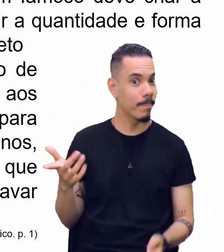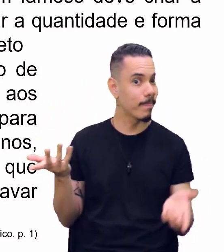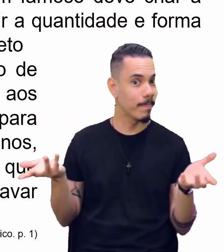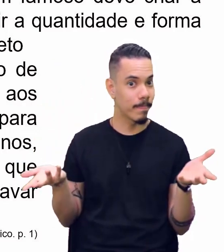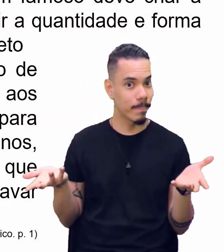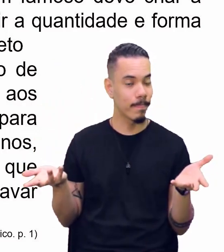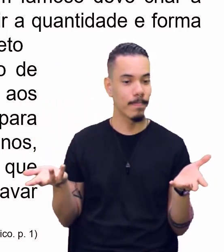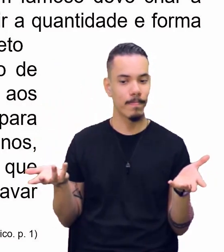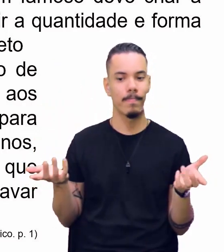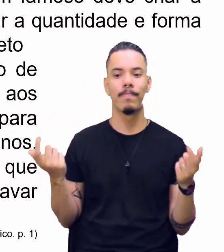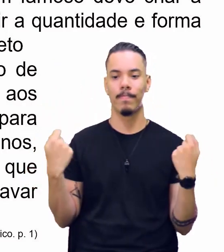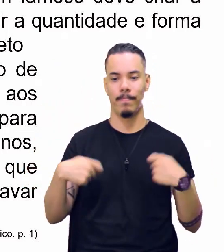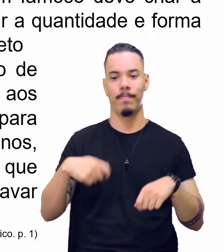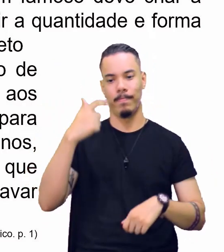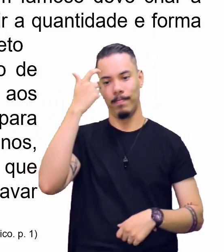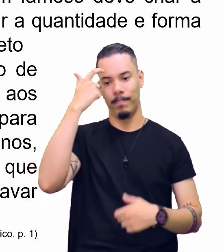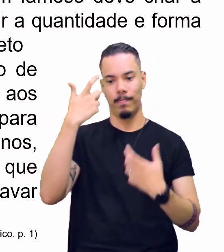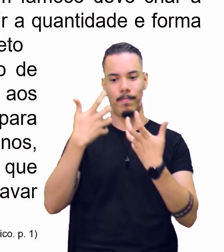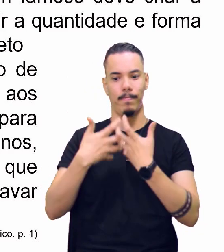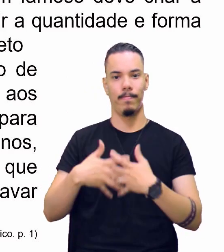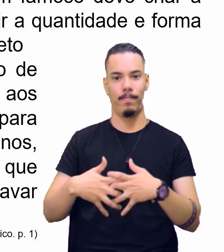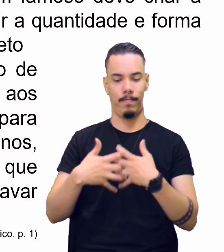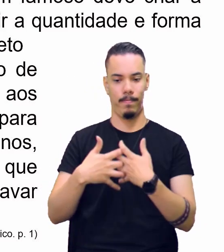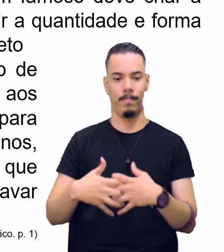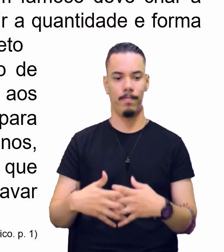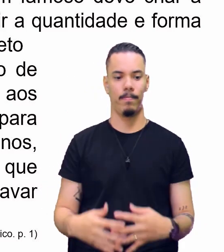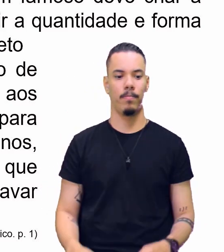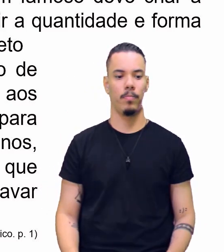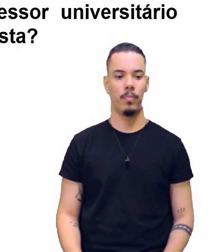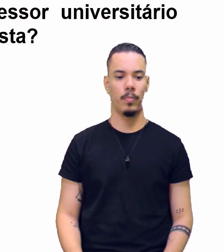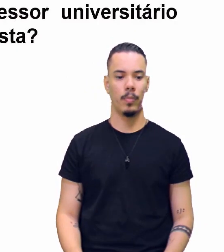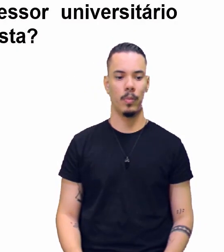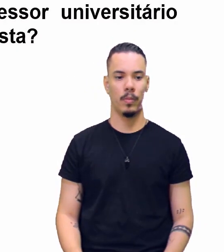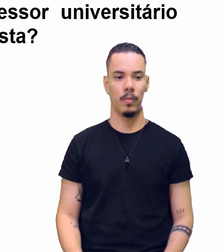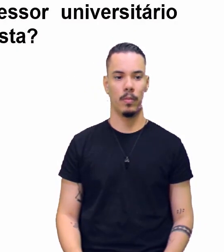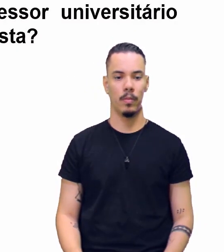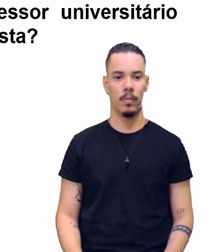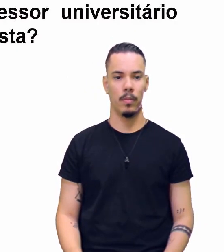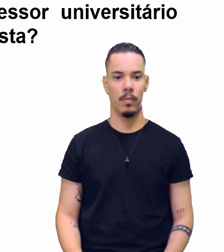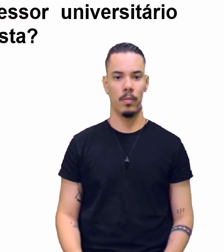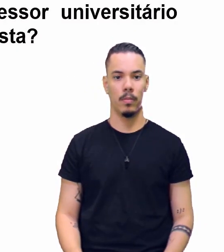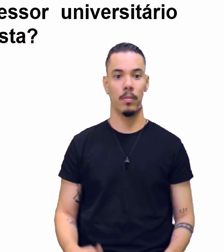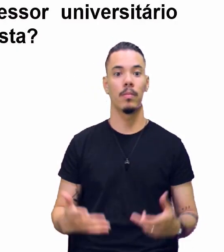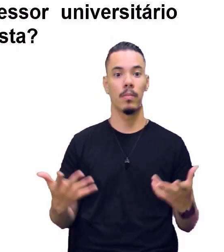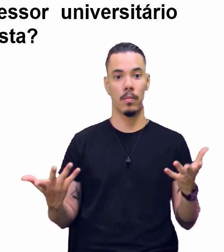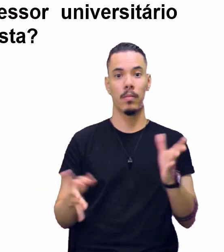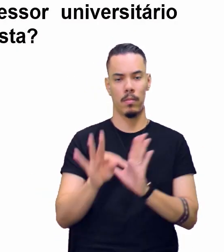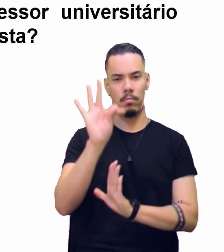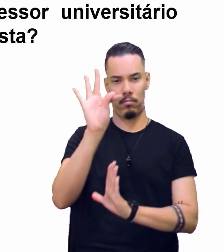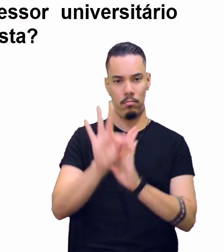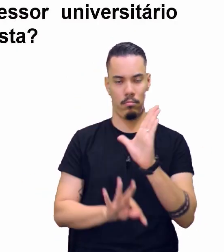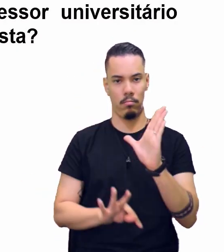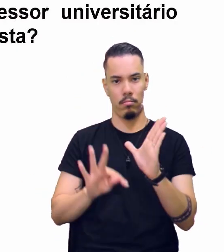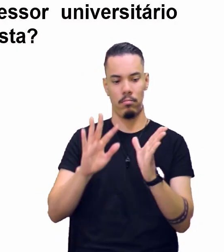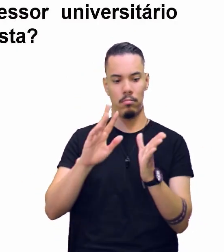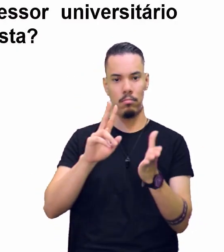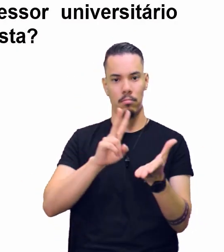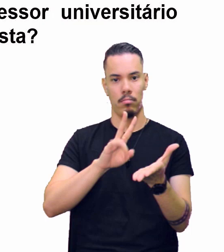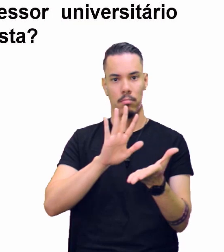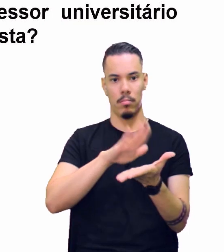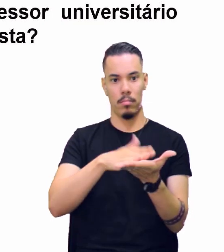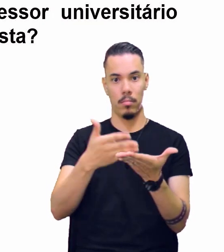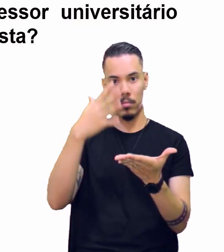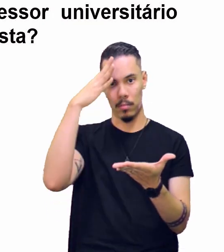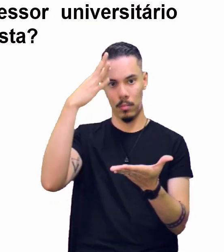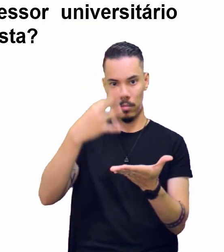Então, fica aí essa reflexão. Então, nas trilhas do texto, nós temos aqui o seguinte,